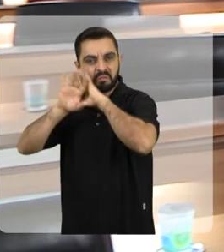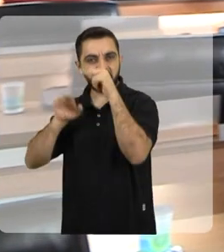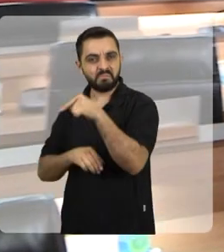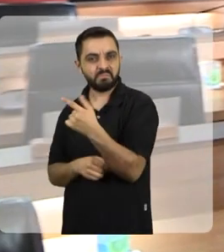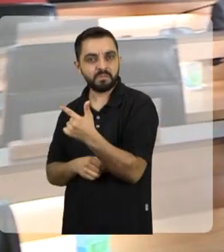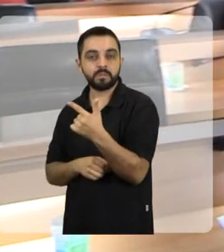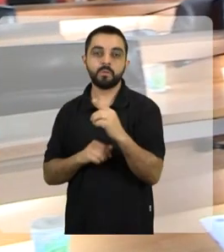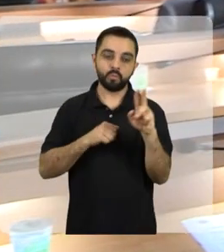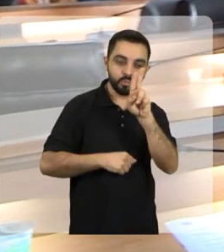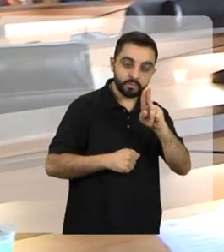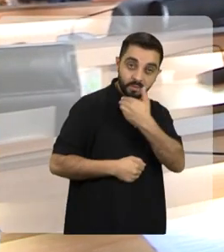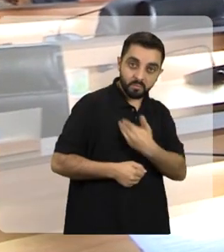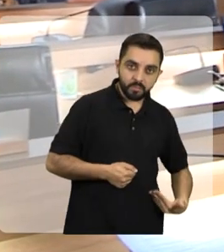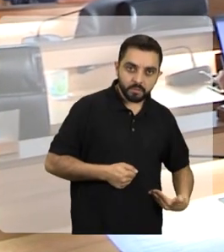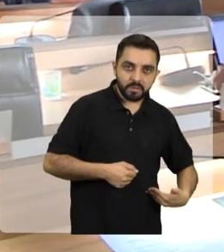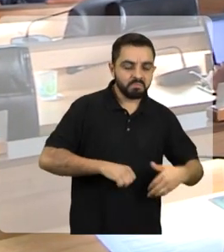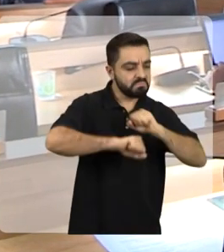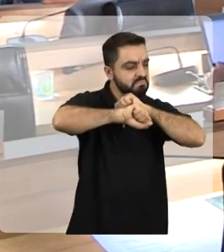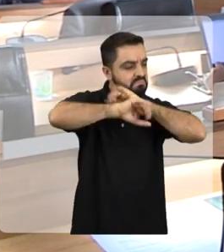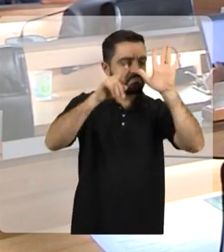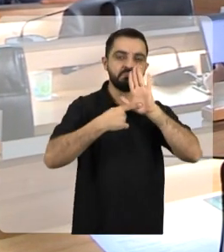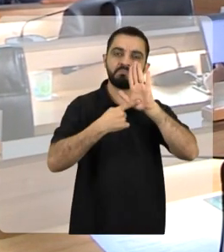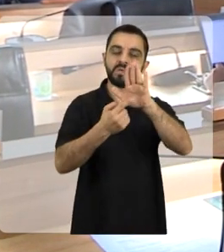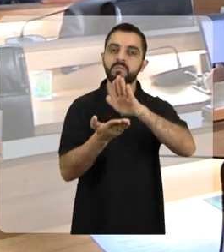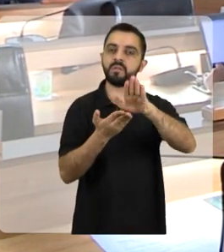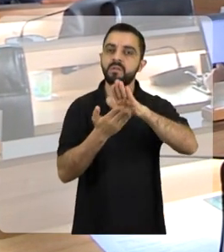transparência para as universidades públicas.